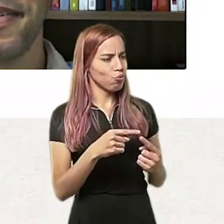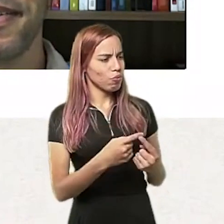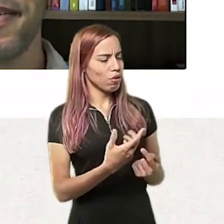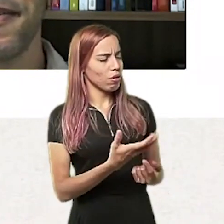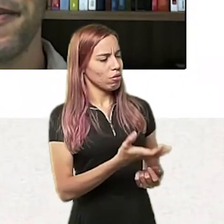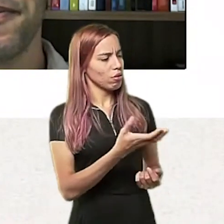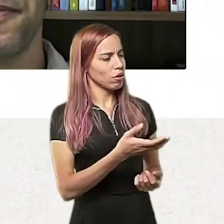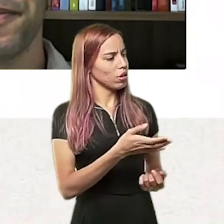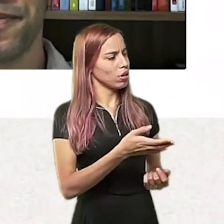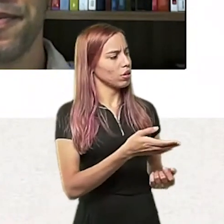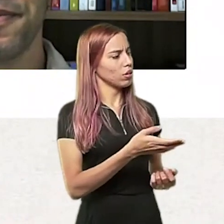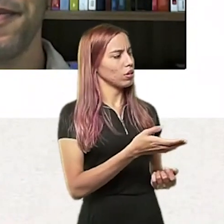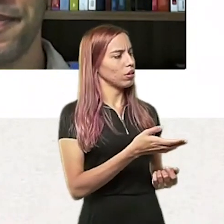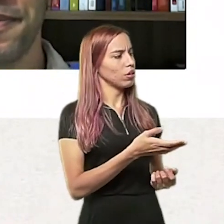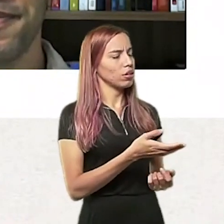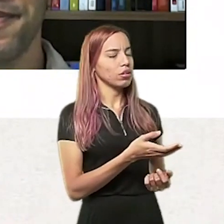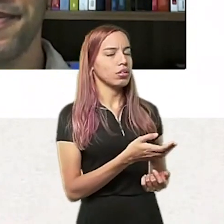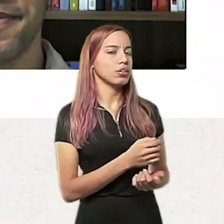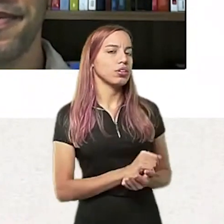né? Essa